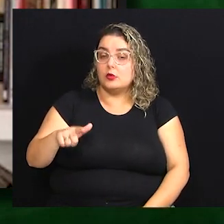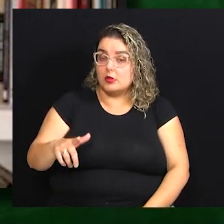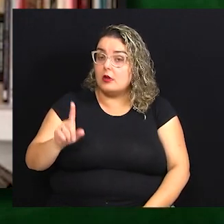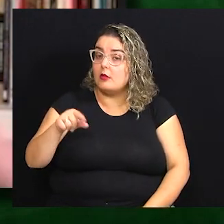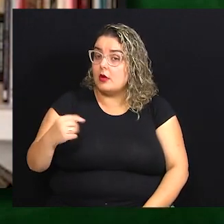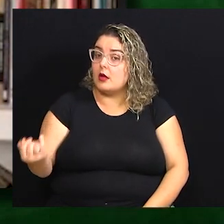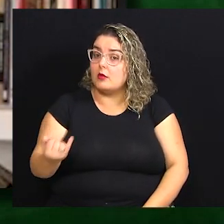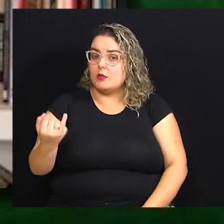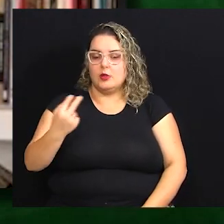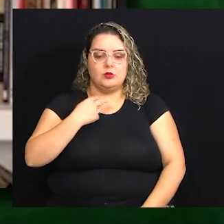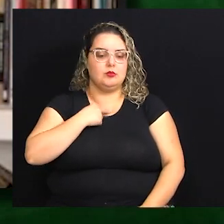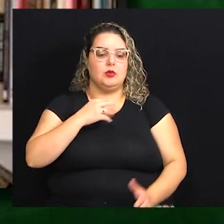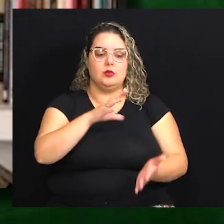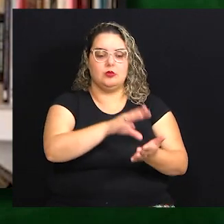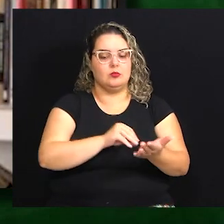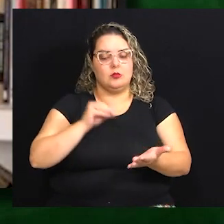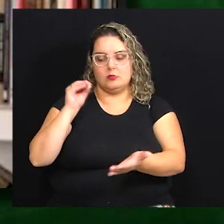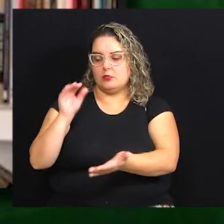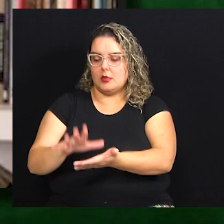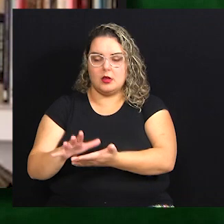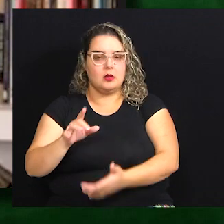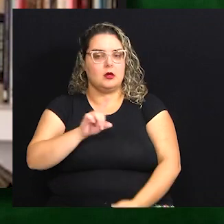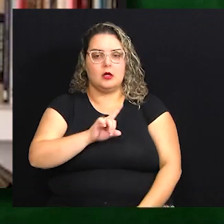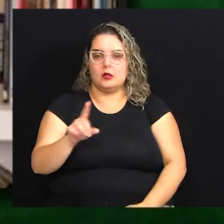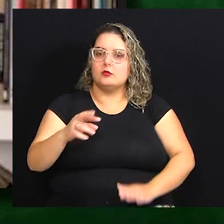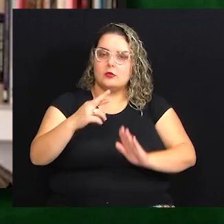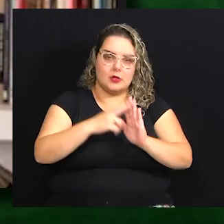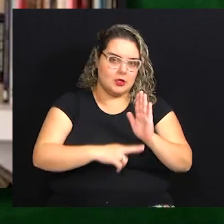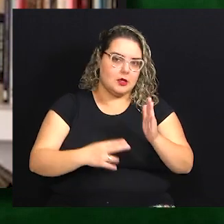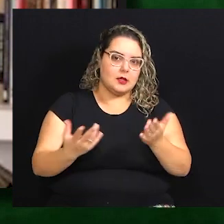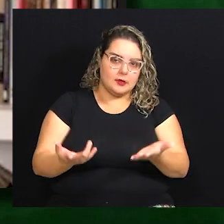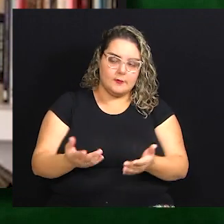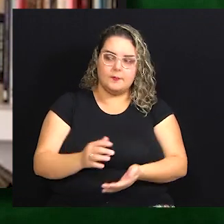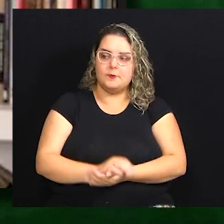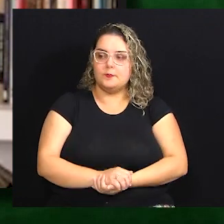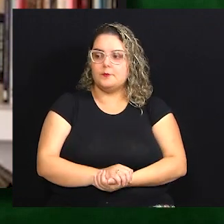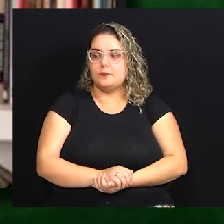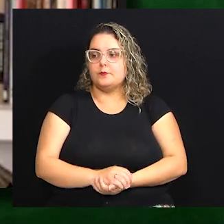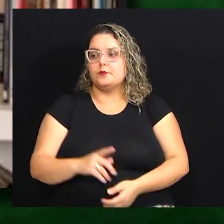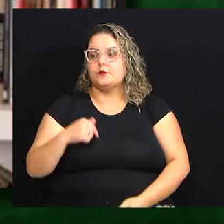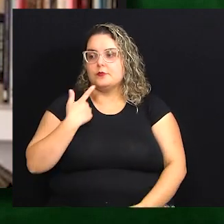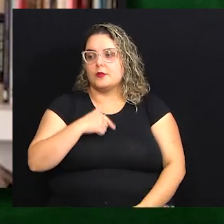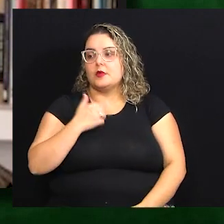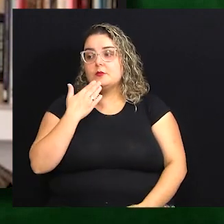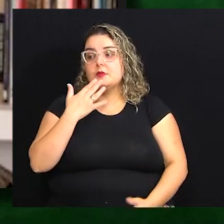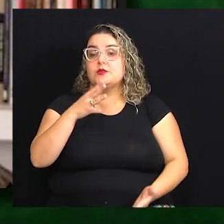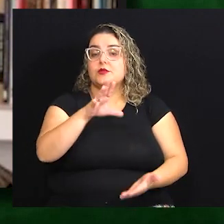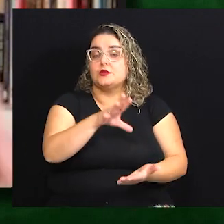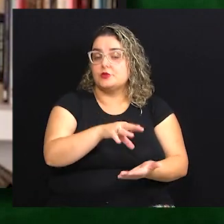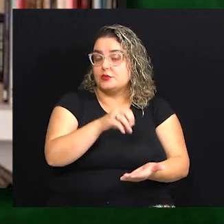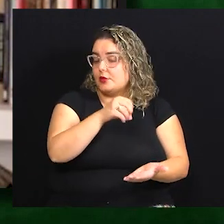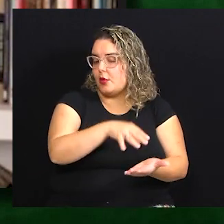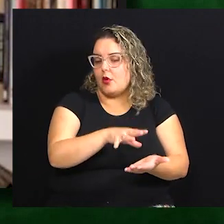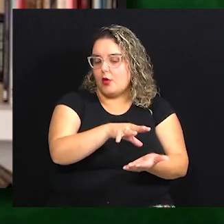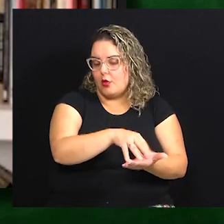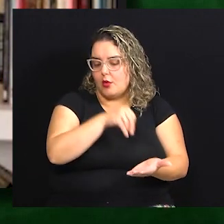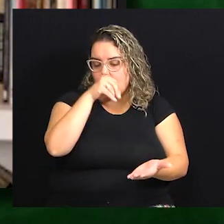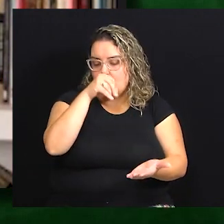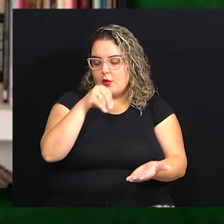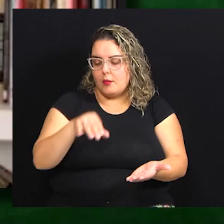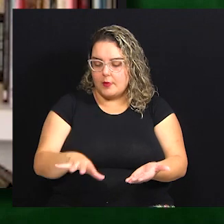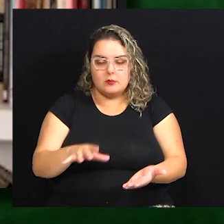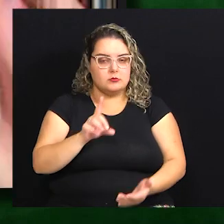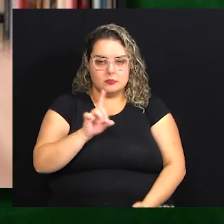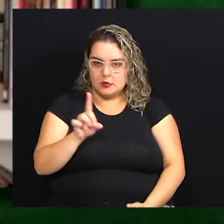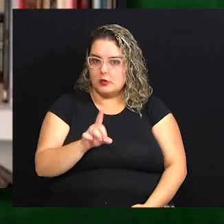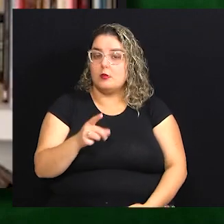é fundamental, você não pode copiar o que está lá, porque isso não é redação, né? Nós estamos pedindo cópia, nós estamos pedindo a sua produção a